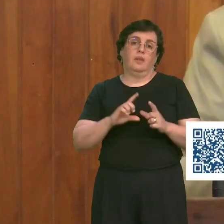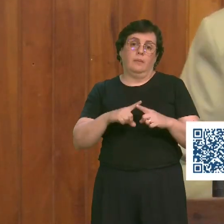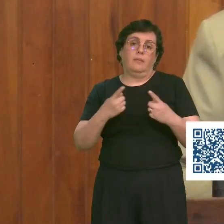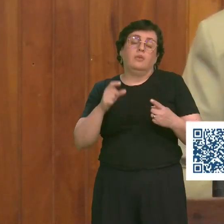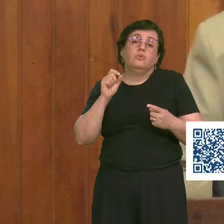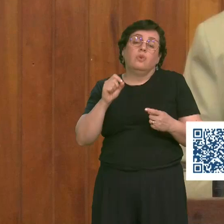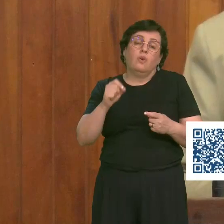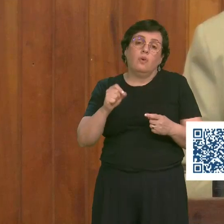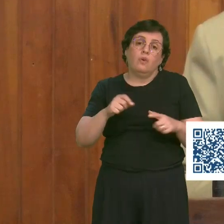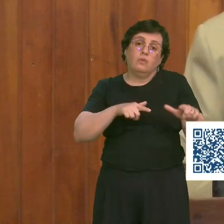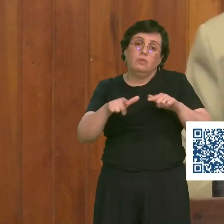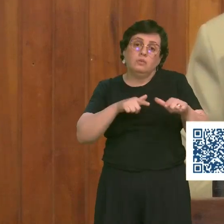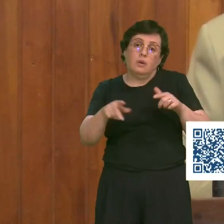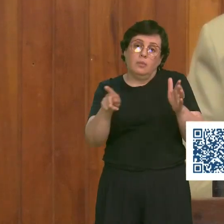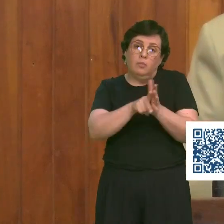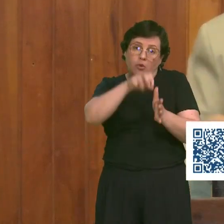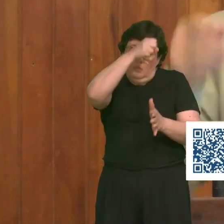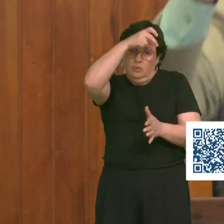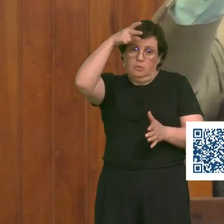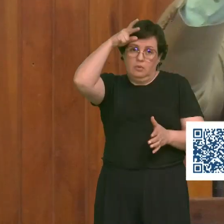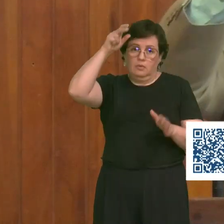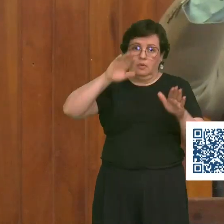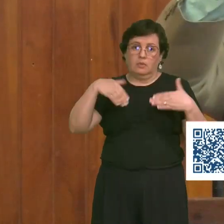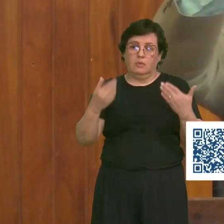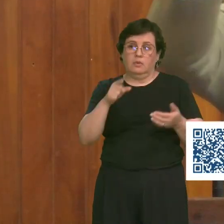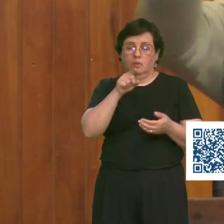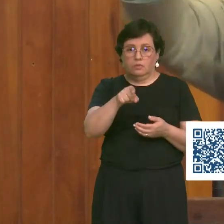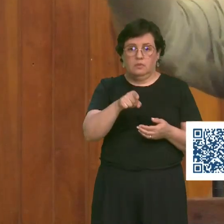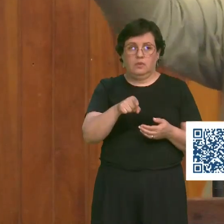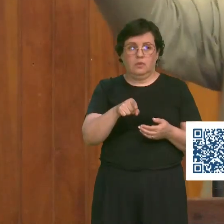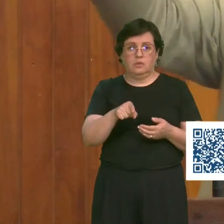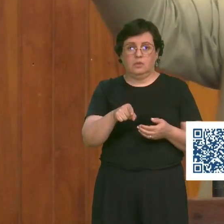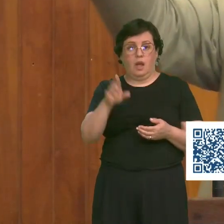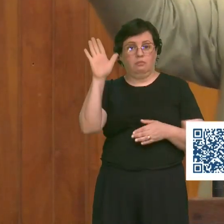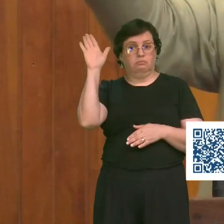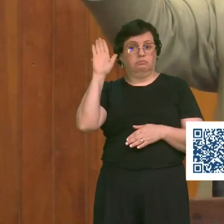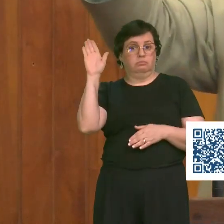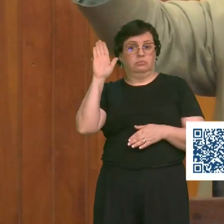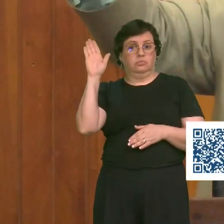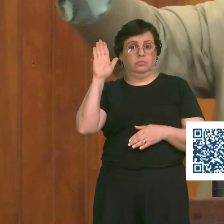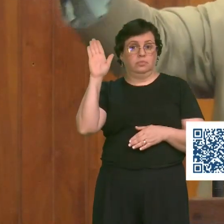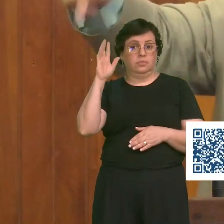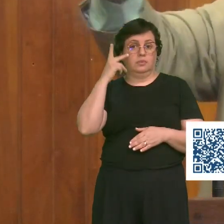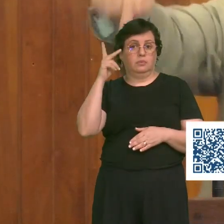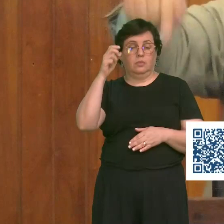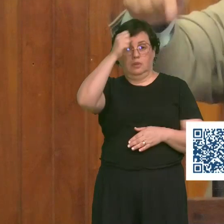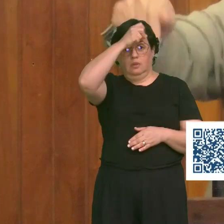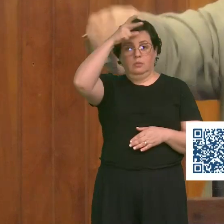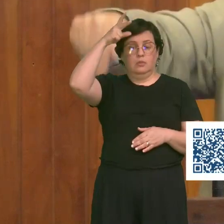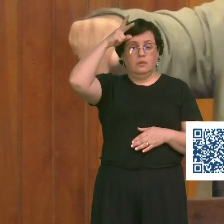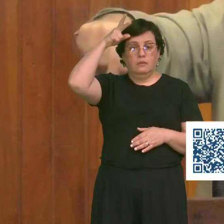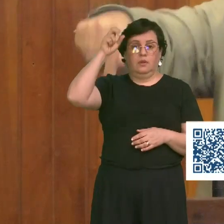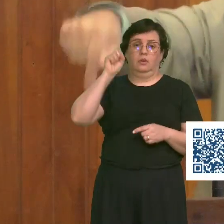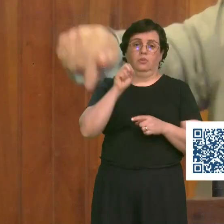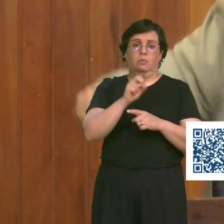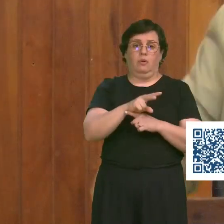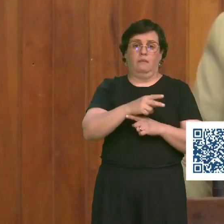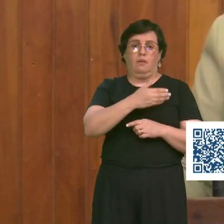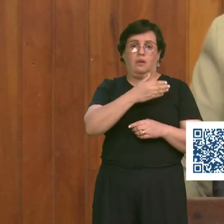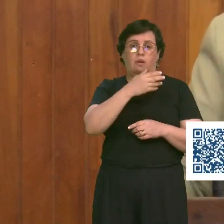Mas qual que é o papel do gestor quando você sai candidato a prefeito a um cargo